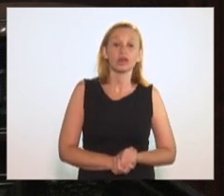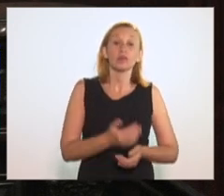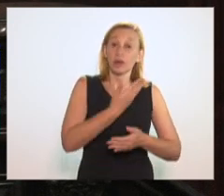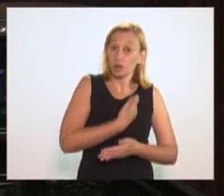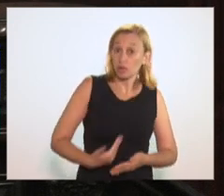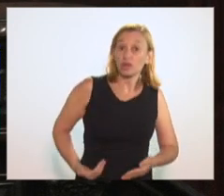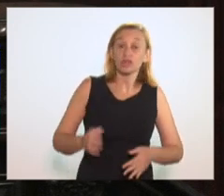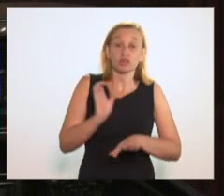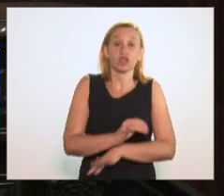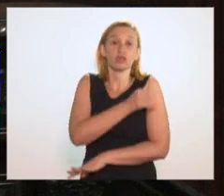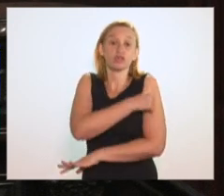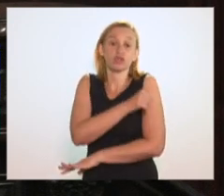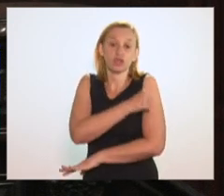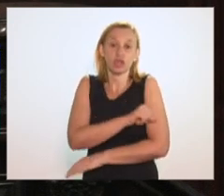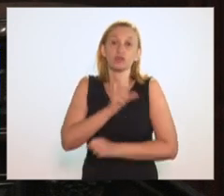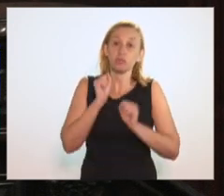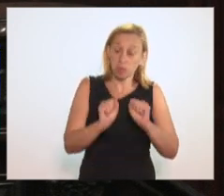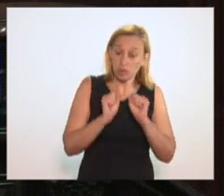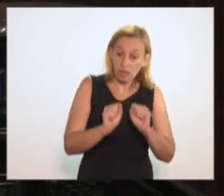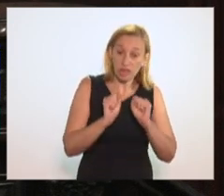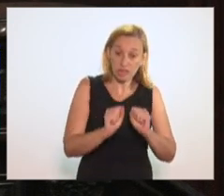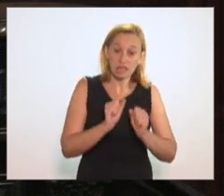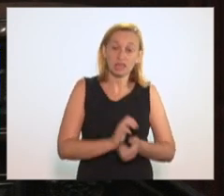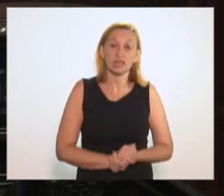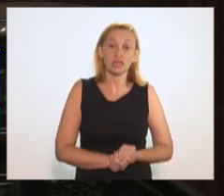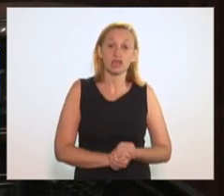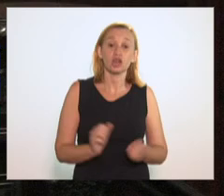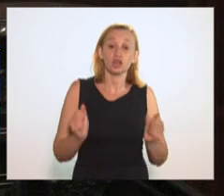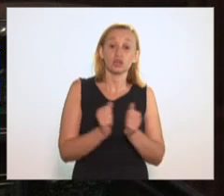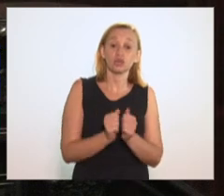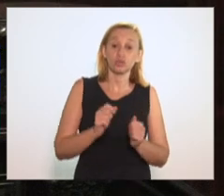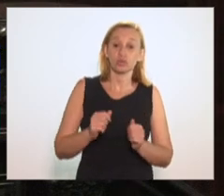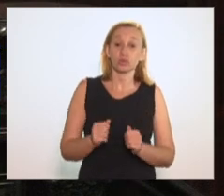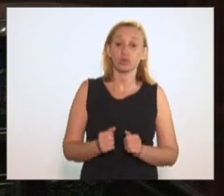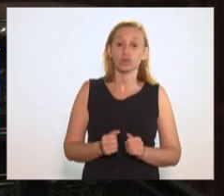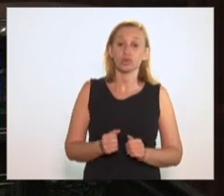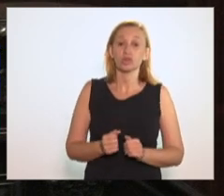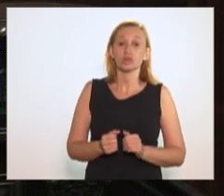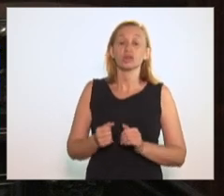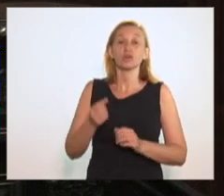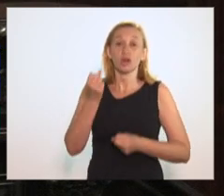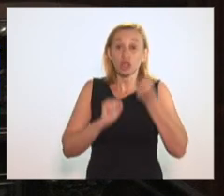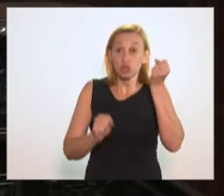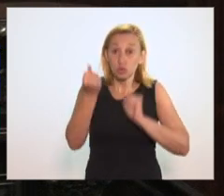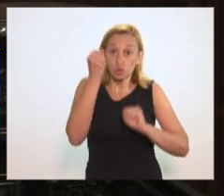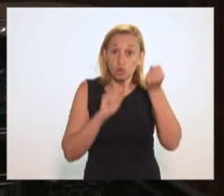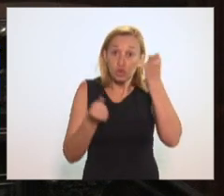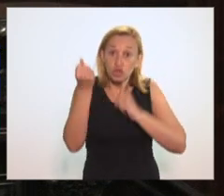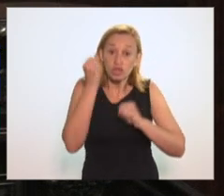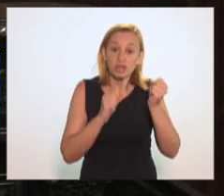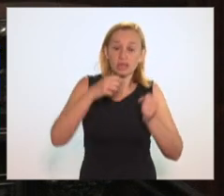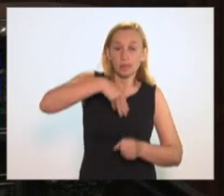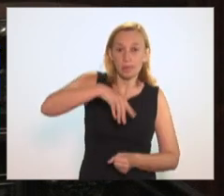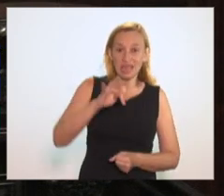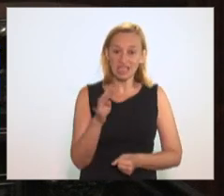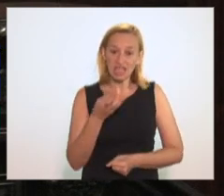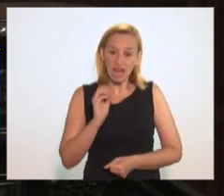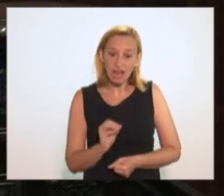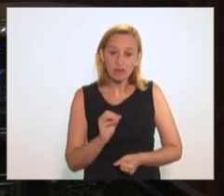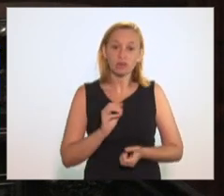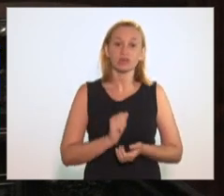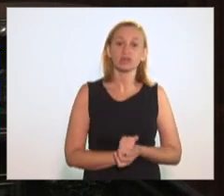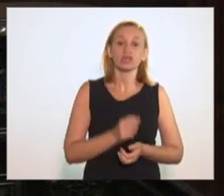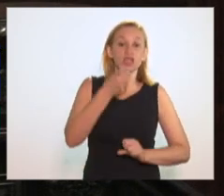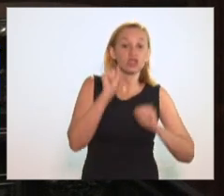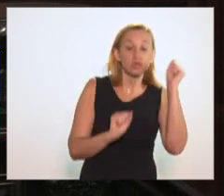governo do Estado do Rio de Janeiro pudesse, junto com a indústria texto, junto com a indústria de maquinário, junto com a indústria